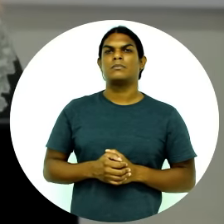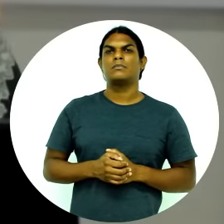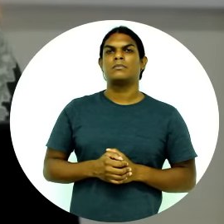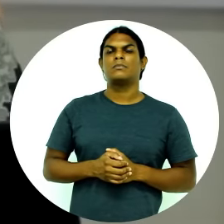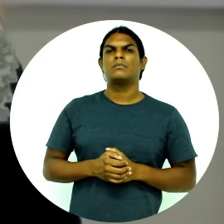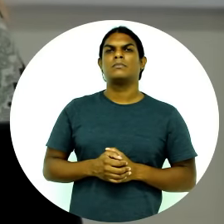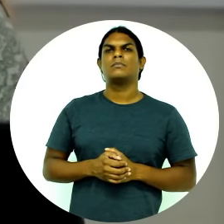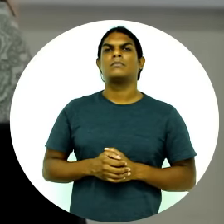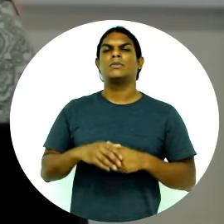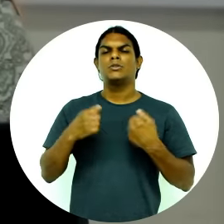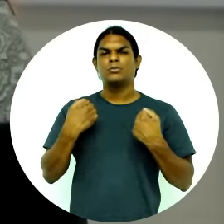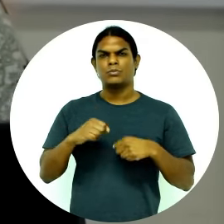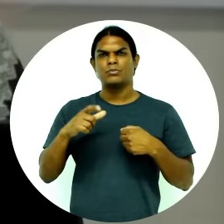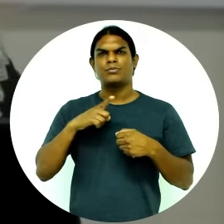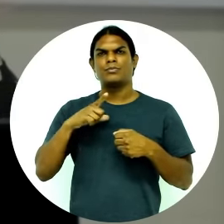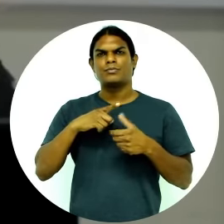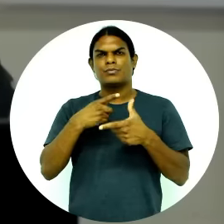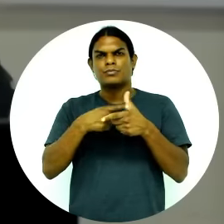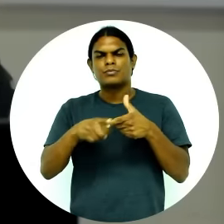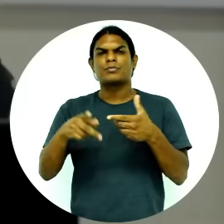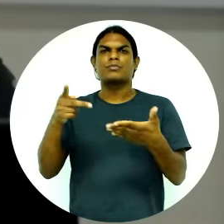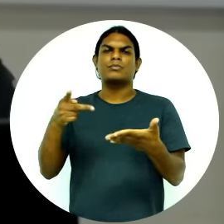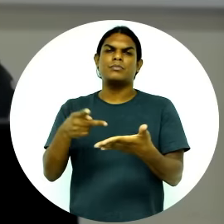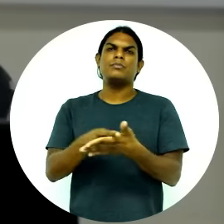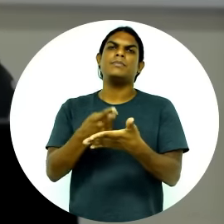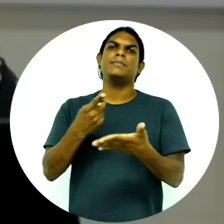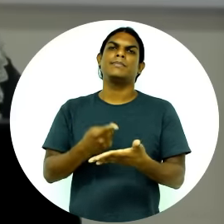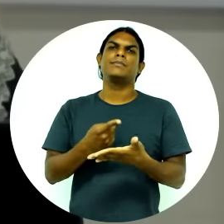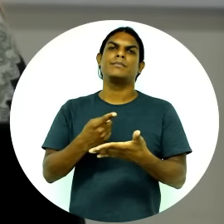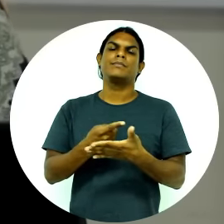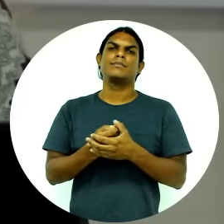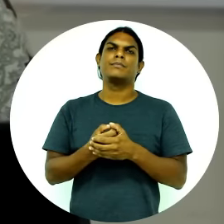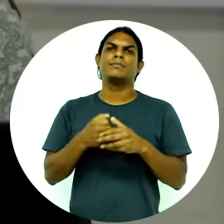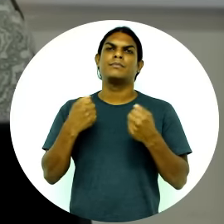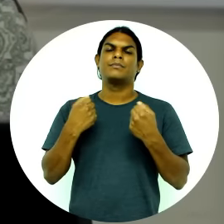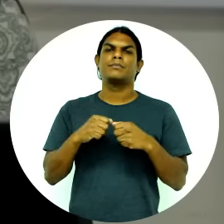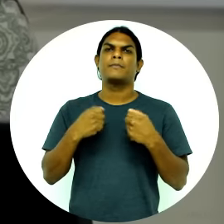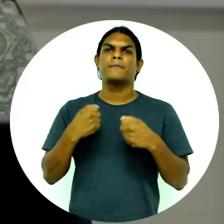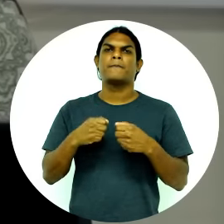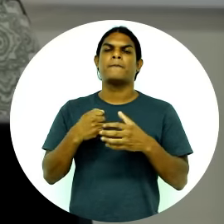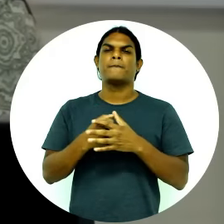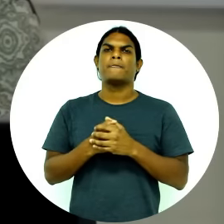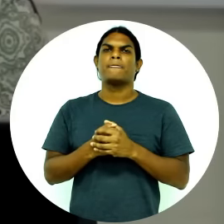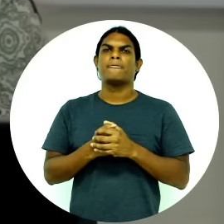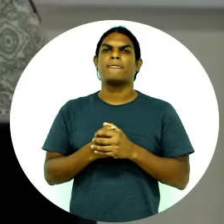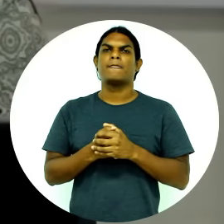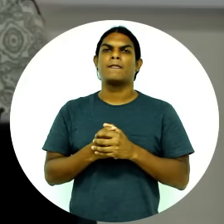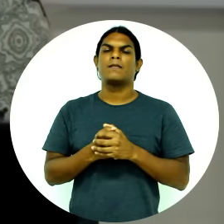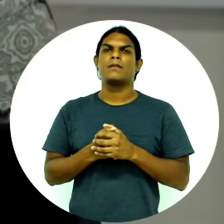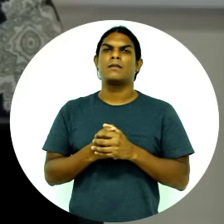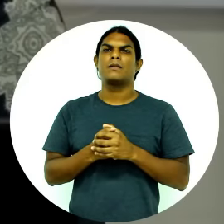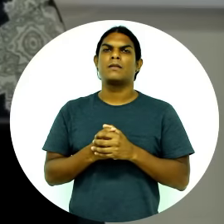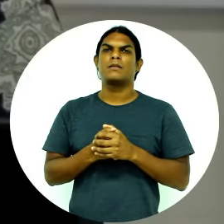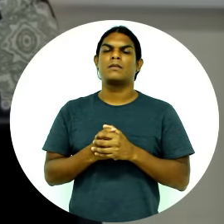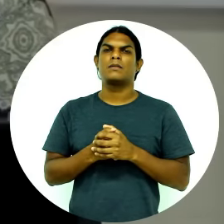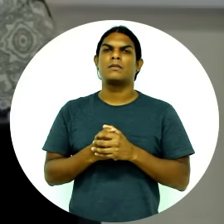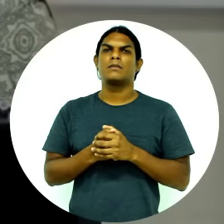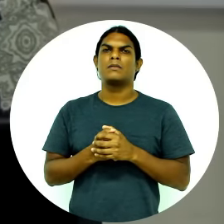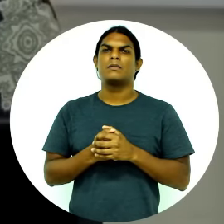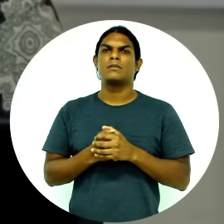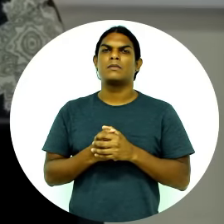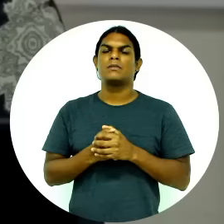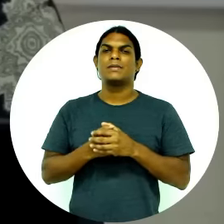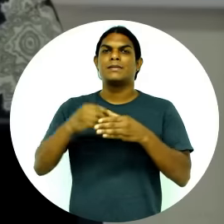realidade objetiva exatamente como ela se apresenta, ou seja, o desempenho daquele